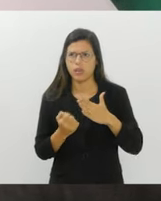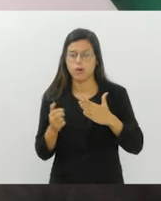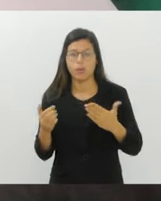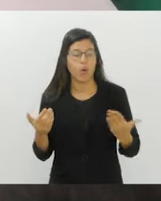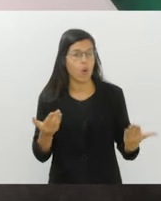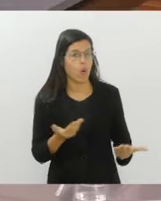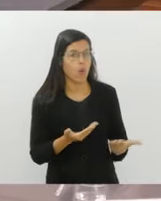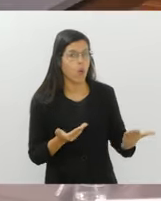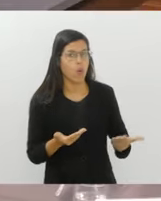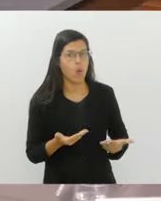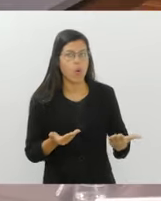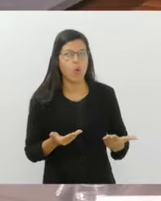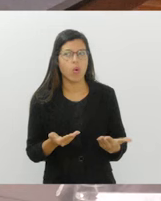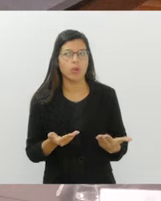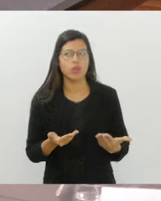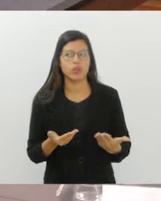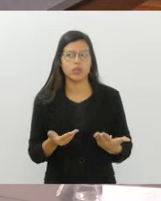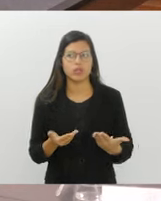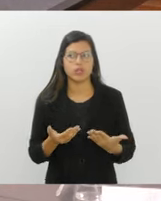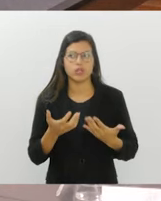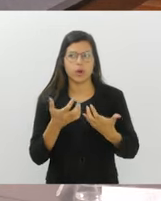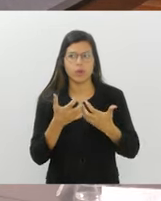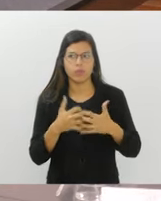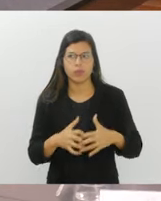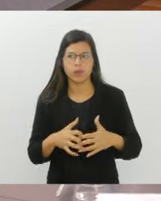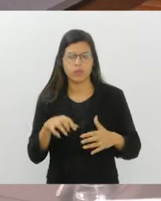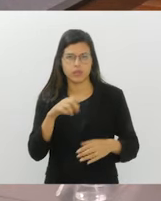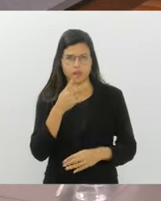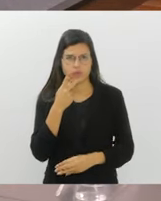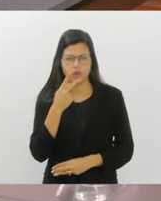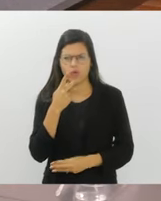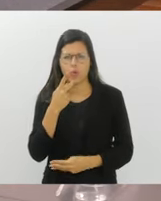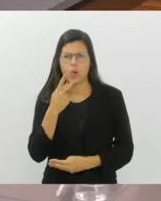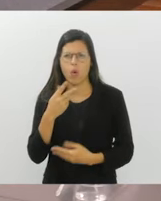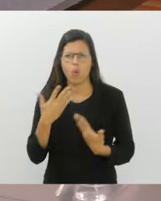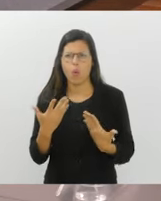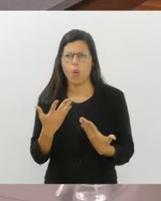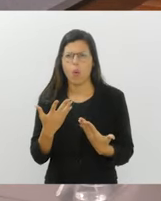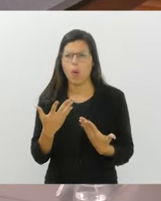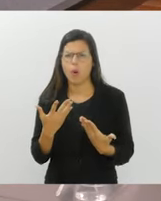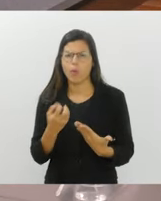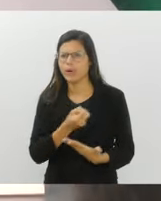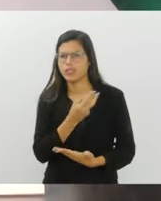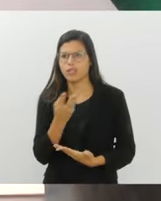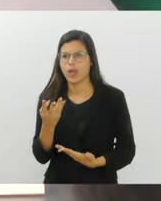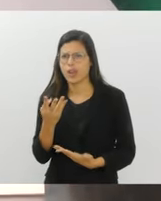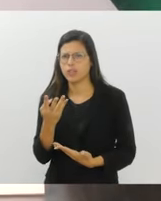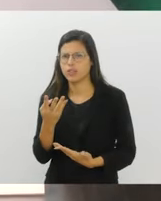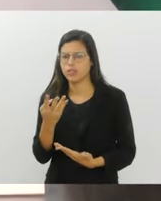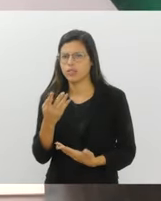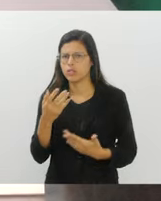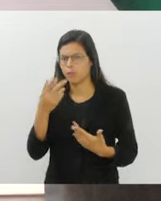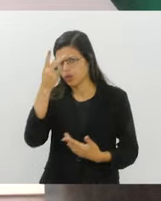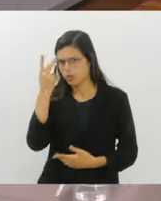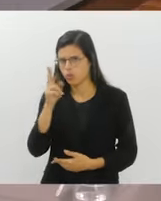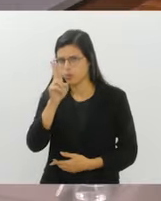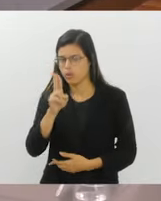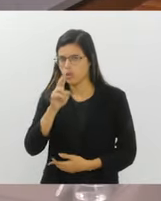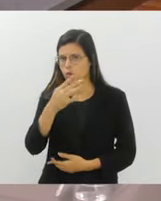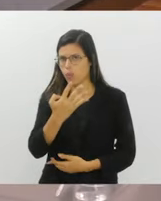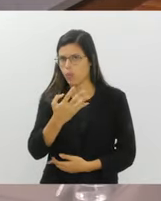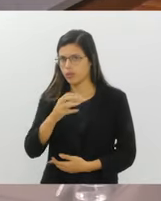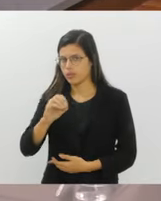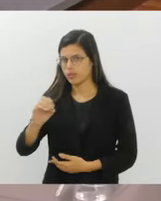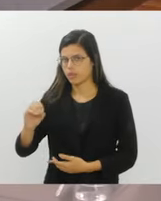hoje, operacional, você falou do break-even, qual seria de número de passageiros? 400 mil passageiros. E hoje ela opera